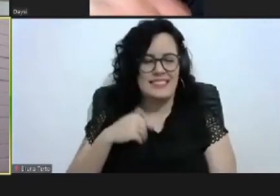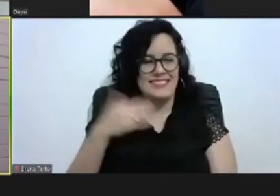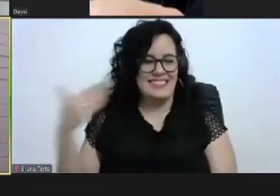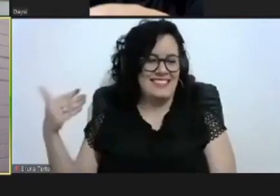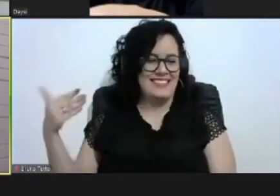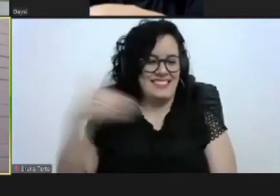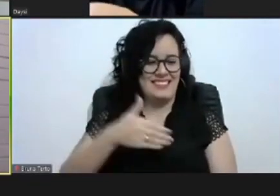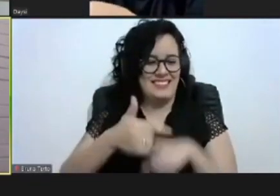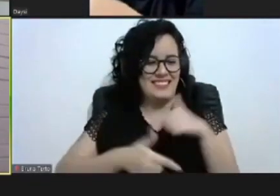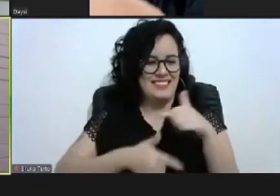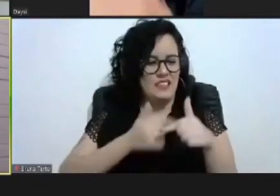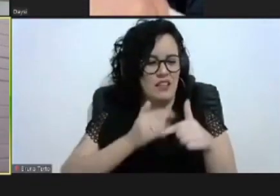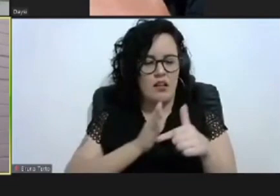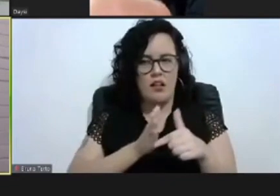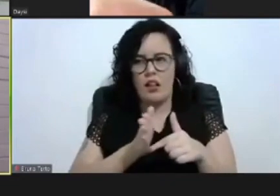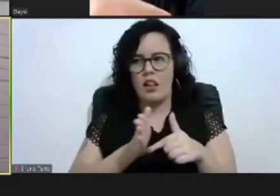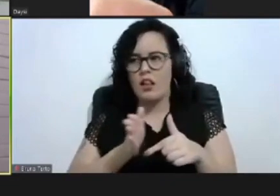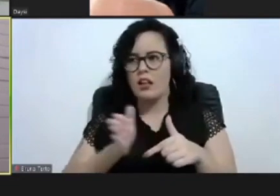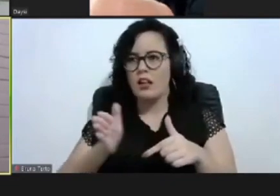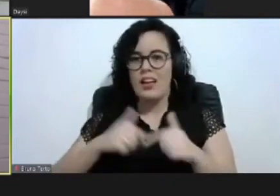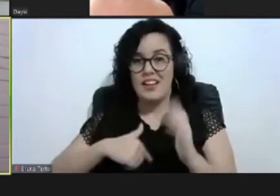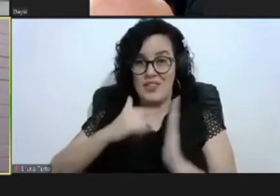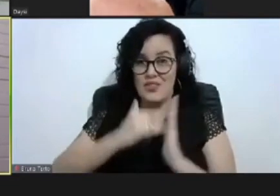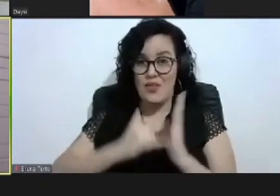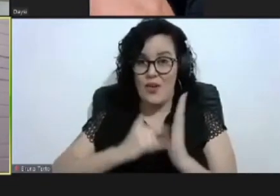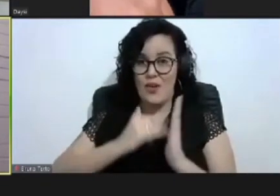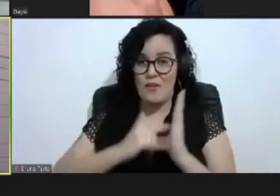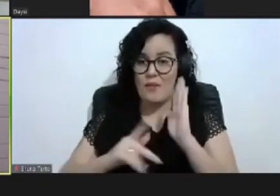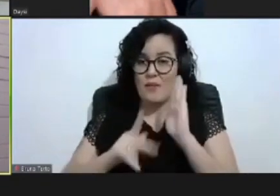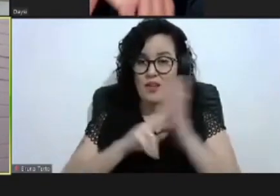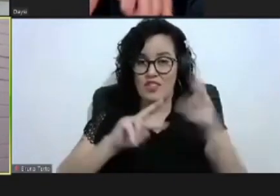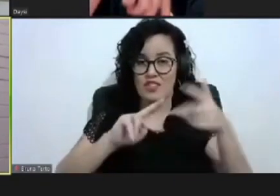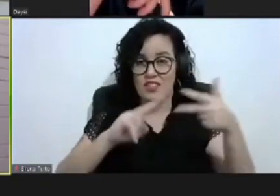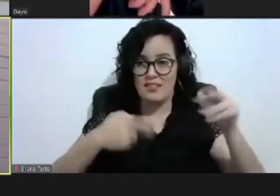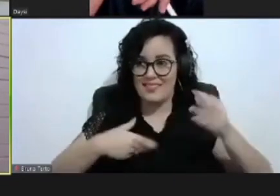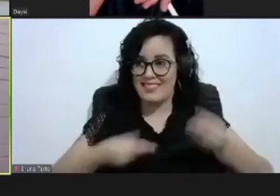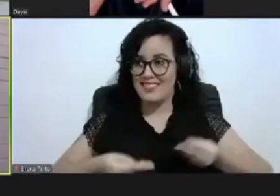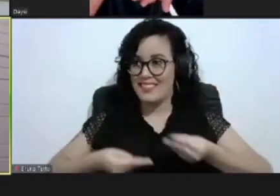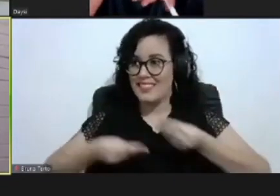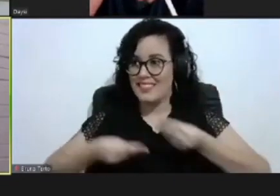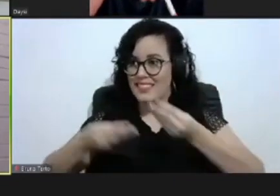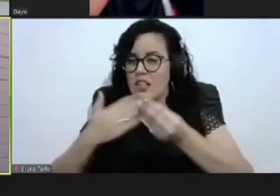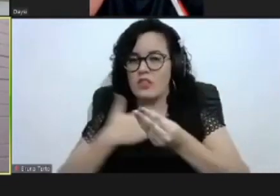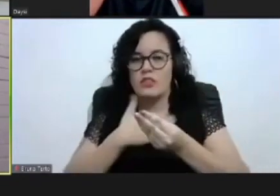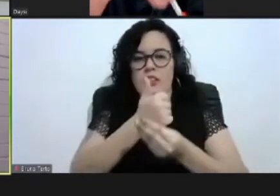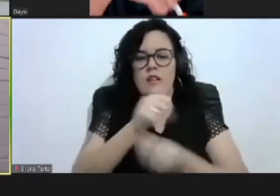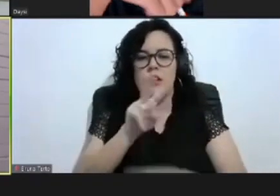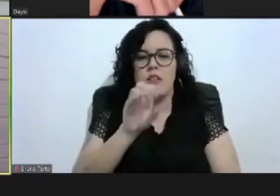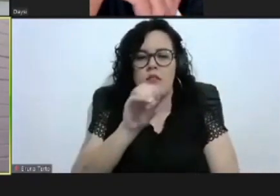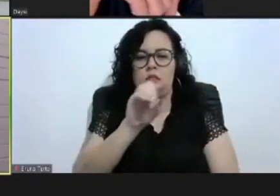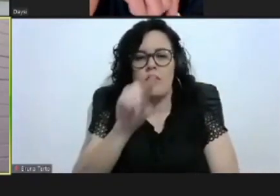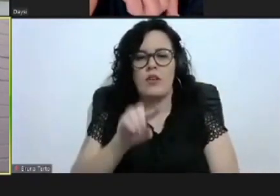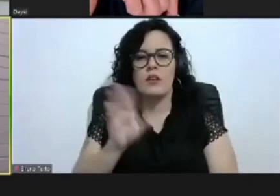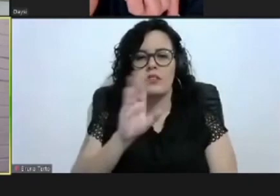Assim, enquanto levava a documentação para o departamento de genética, eu fui convidada para trabalhar no Voz da Unidade, que era o jornal do